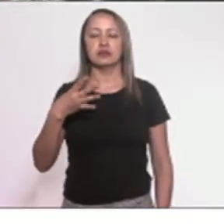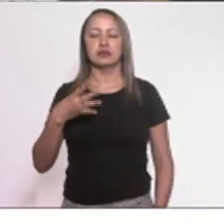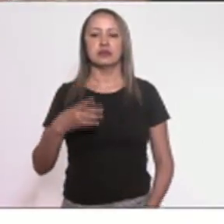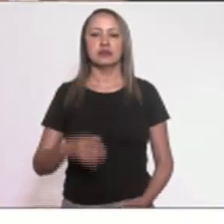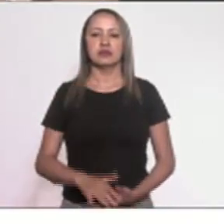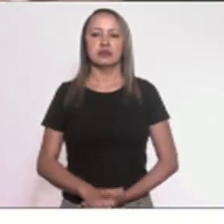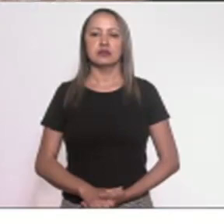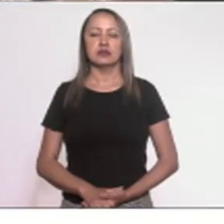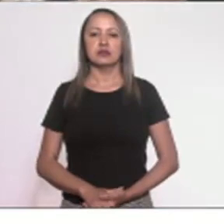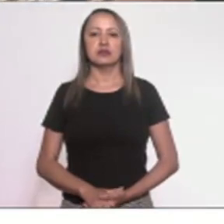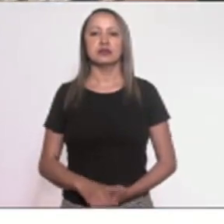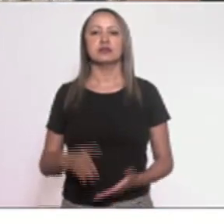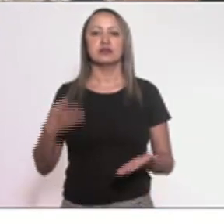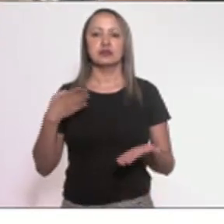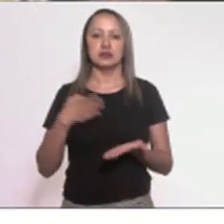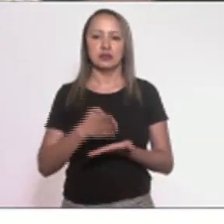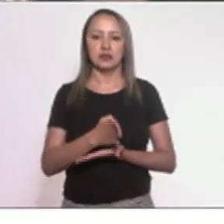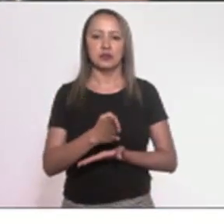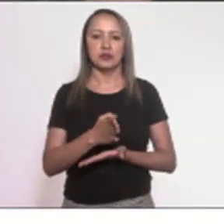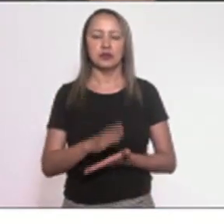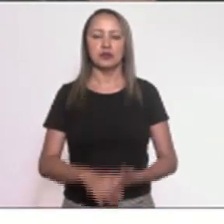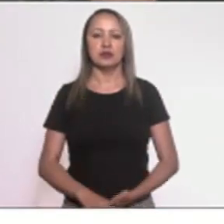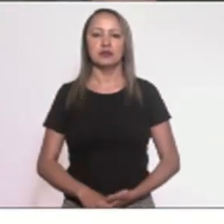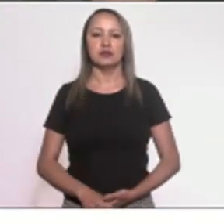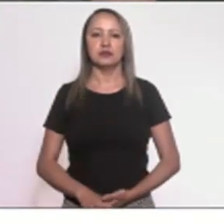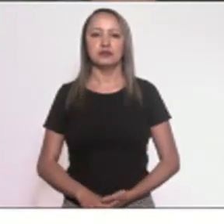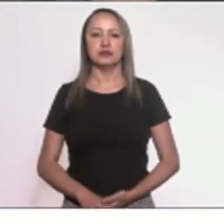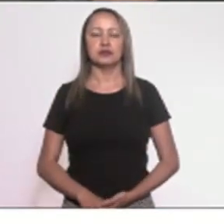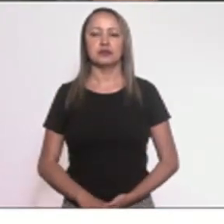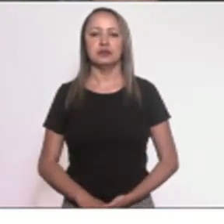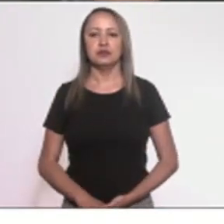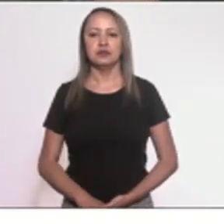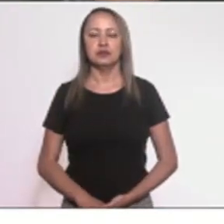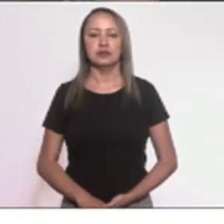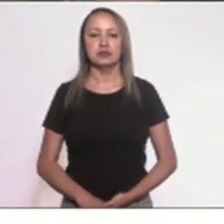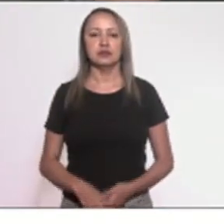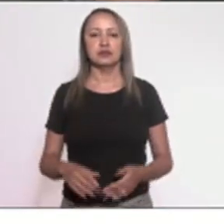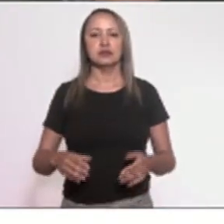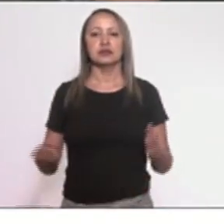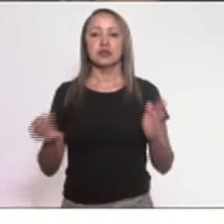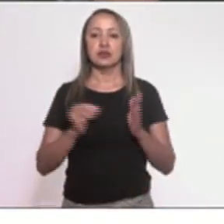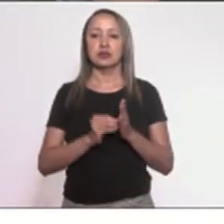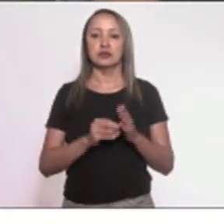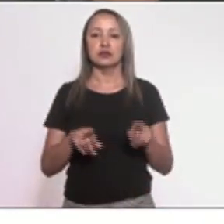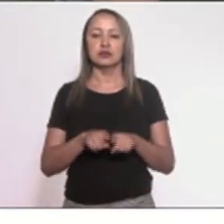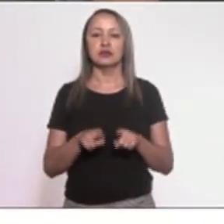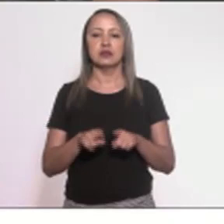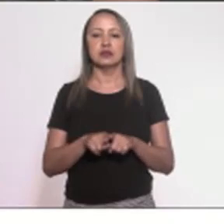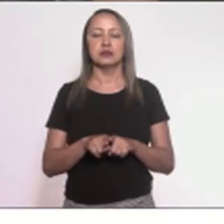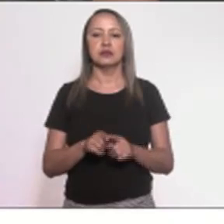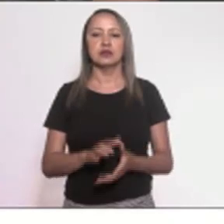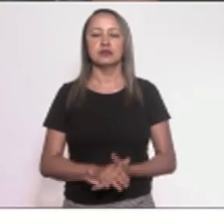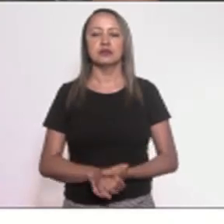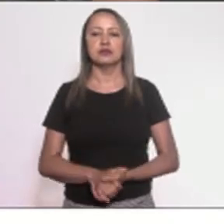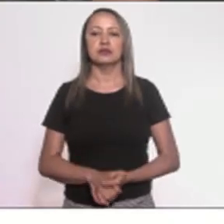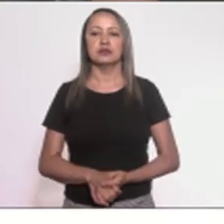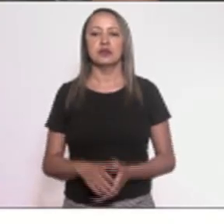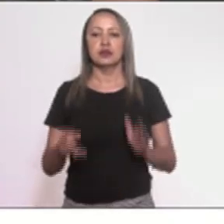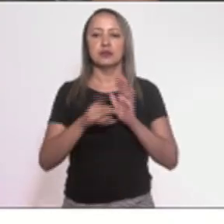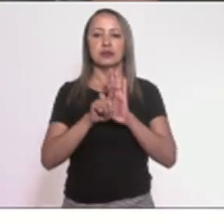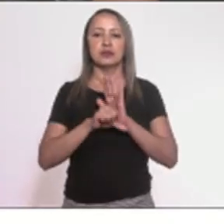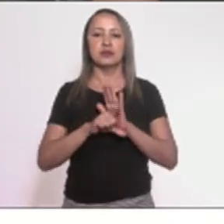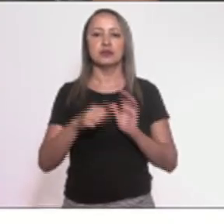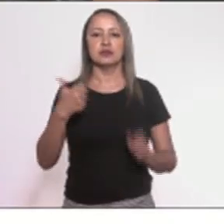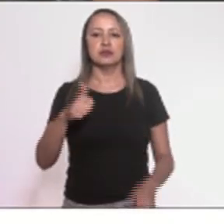2734-2014, deputado enfermeira Rejane. Senhores que aprovam, eles como estão, aprovado. Requer a inclusão na ordem do dia, projeto de